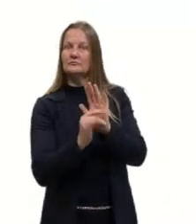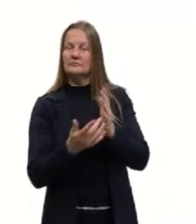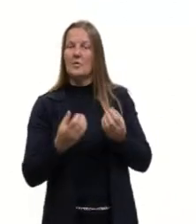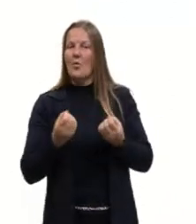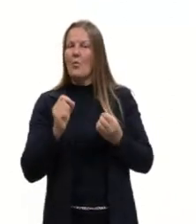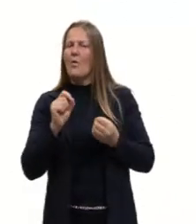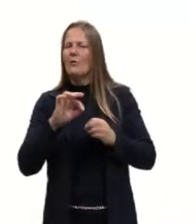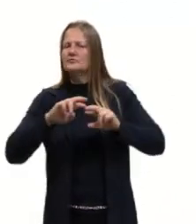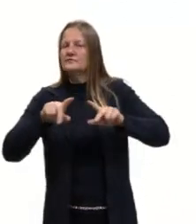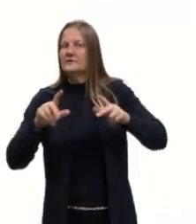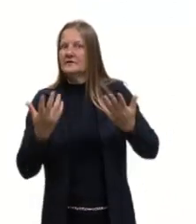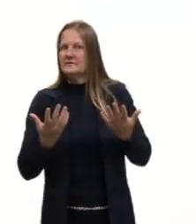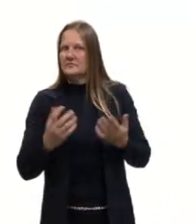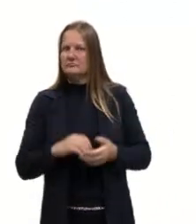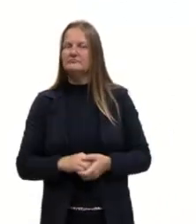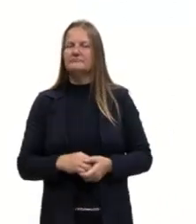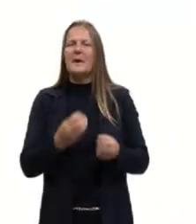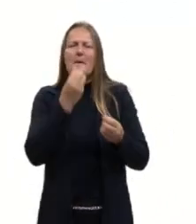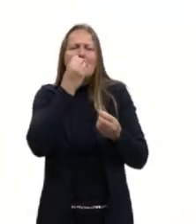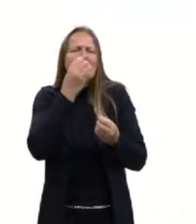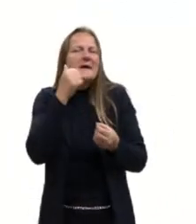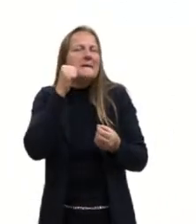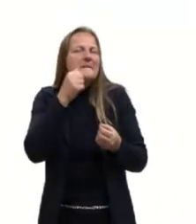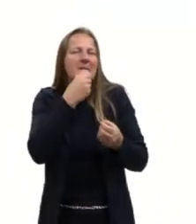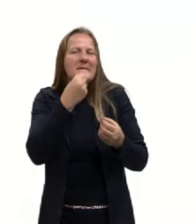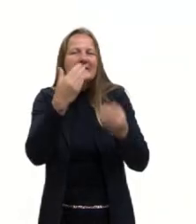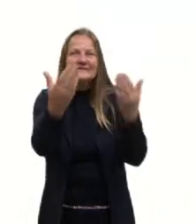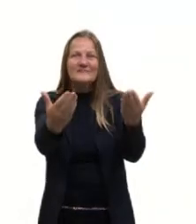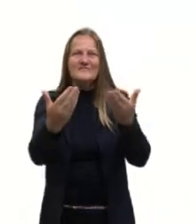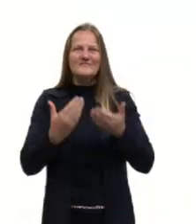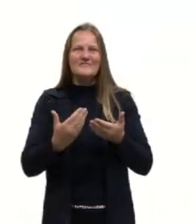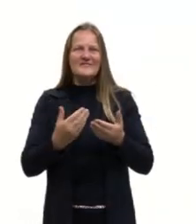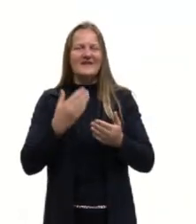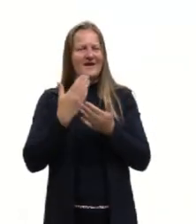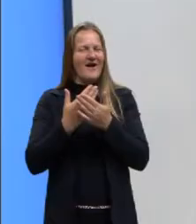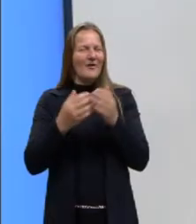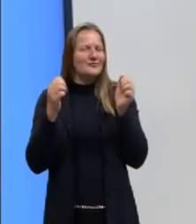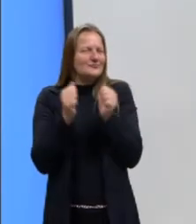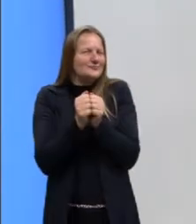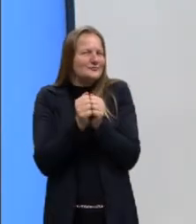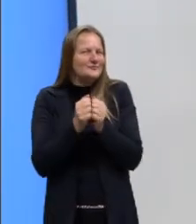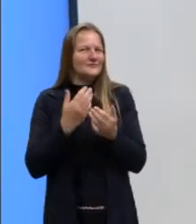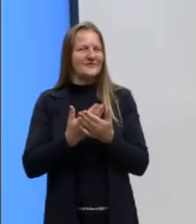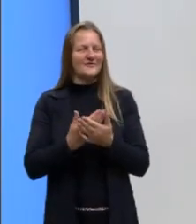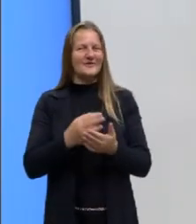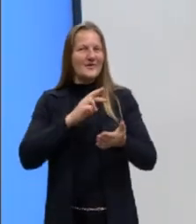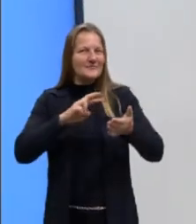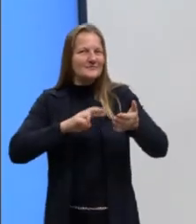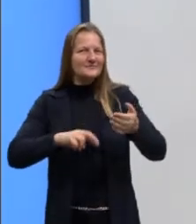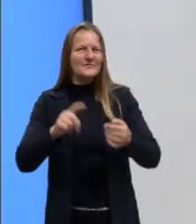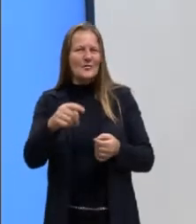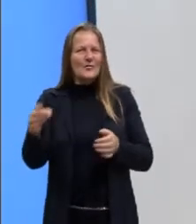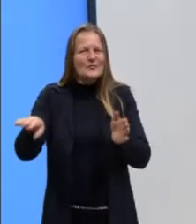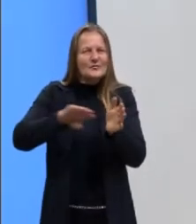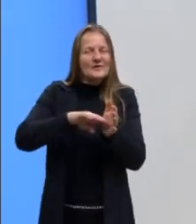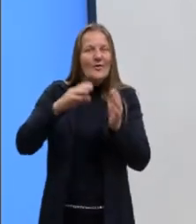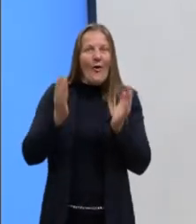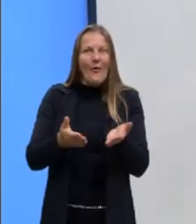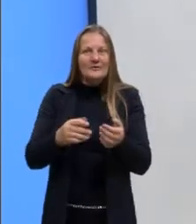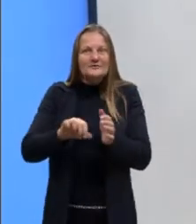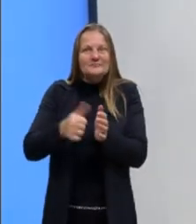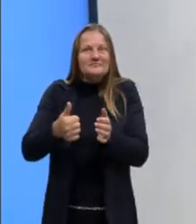então muito bem vindo muito bem-vinda acompanha com a gente se tu tá chegando hoje